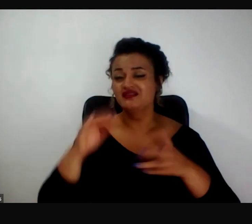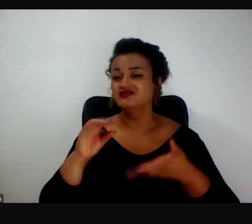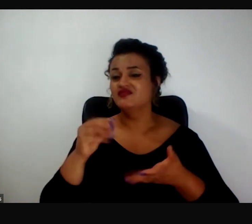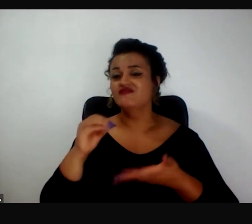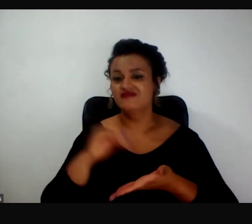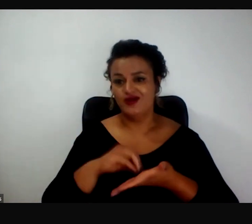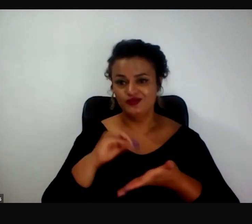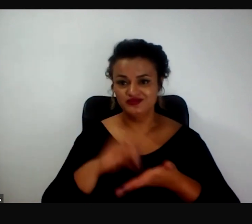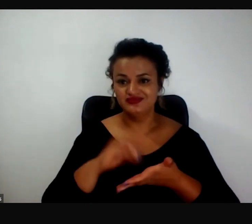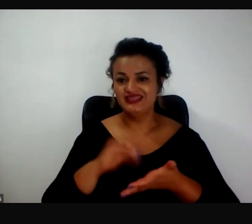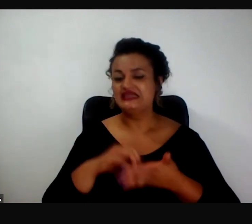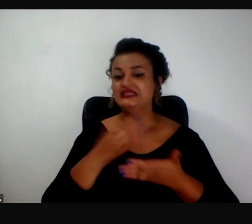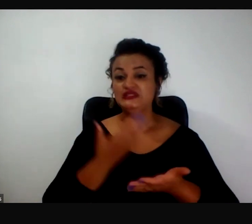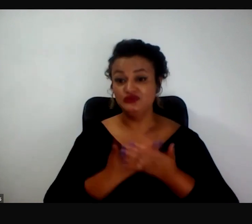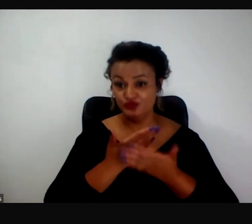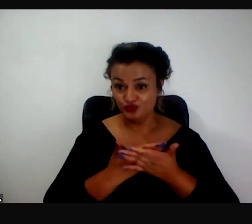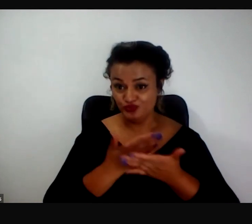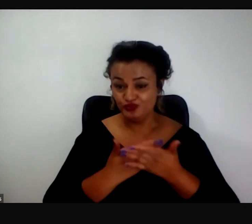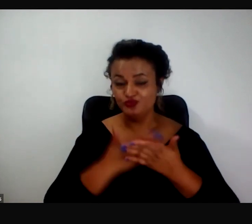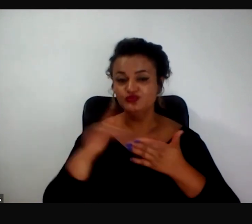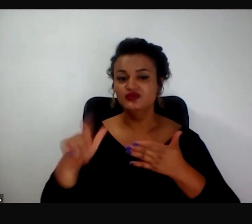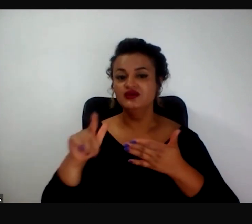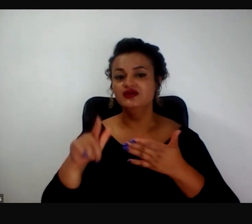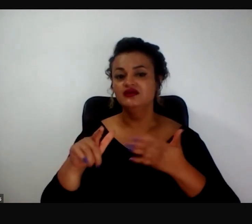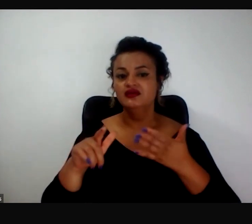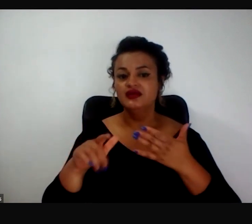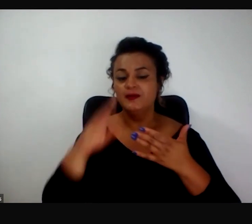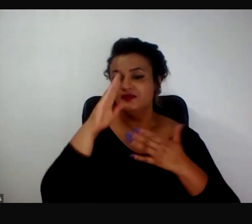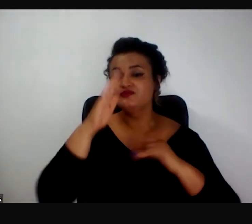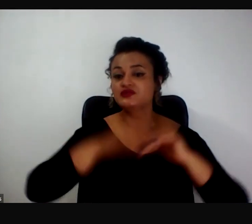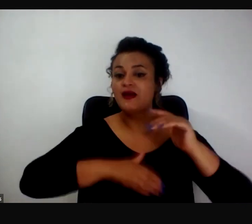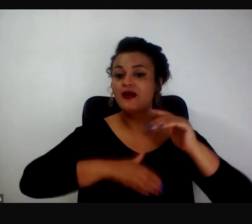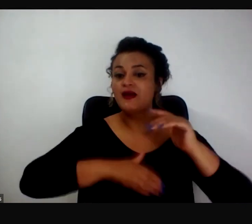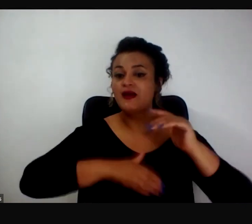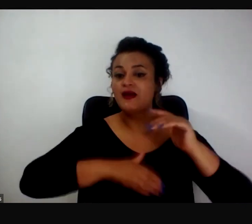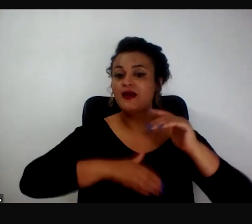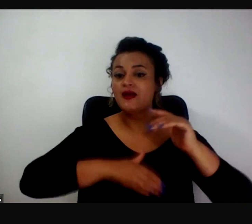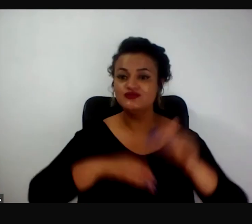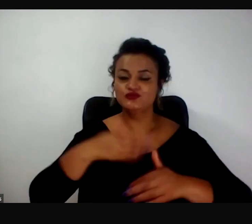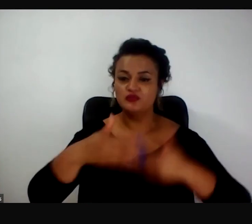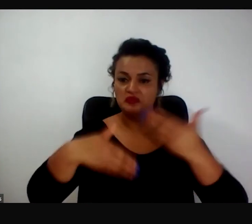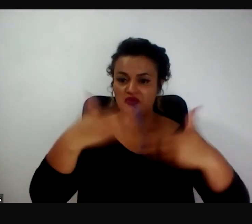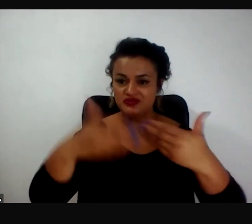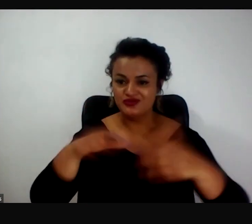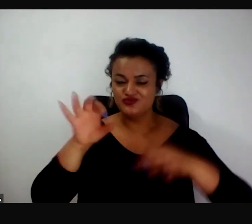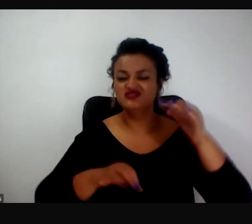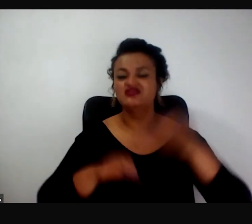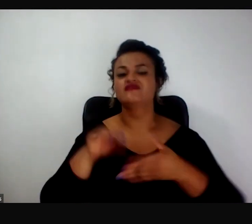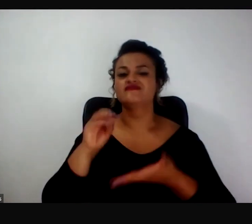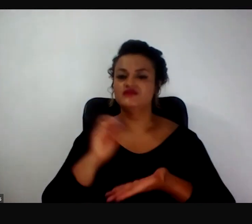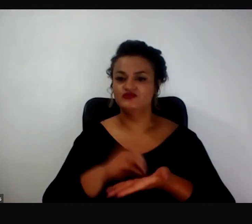dos estudos brasileiros e, sobretudo, da aplicação nos processos judiciais